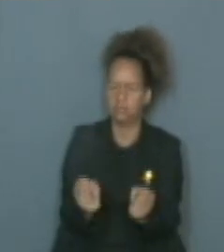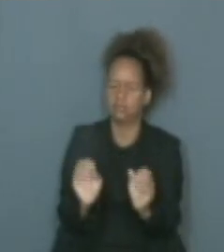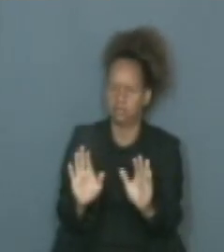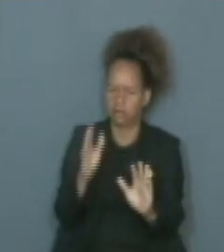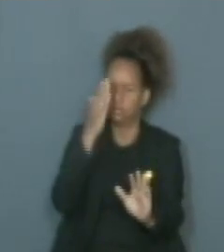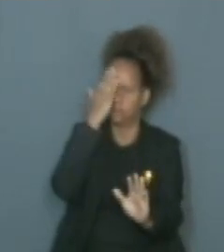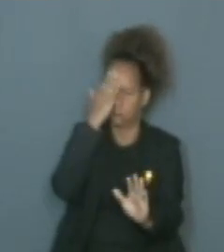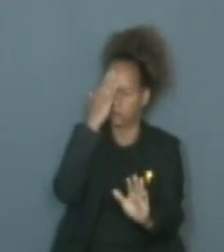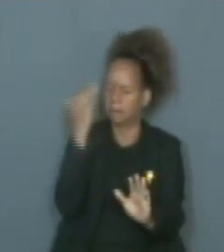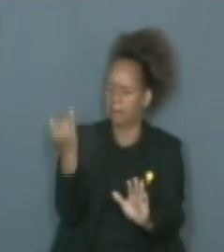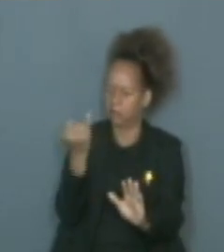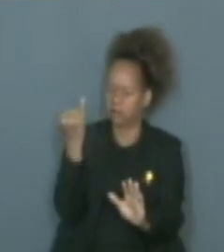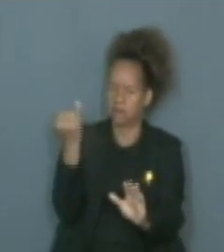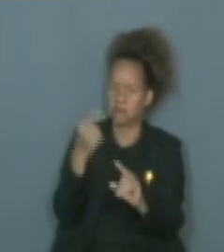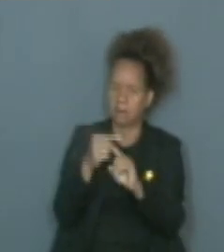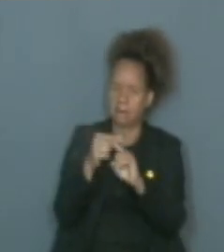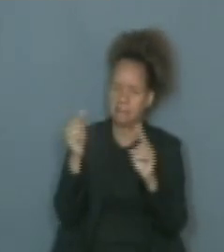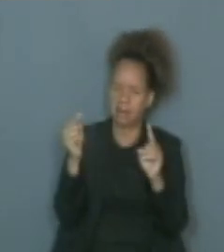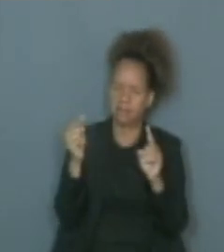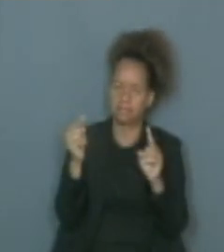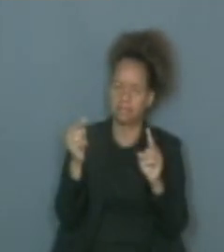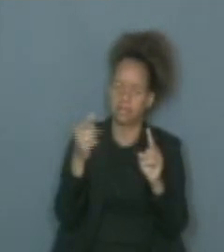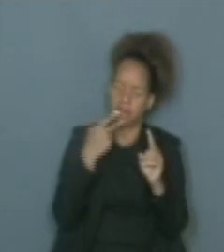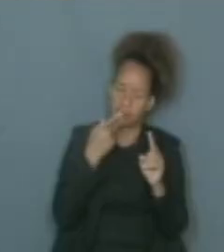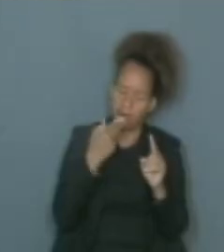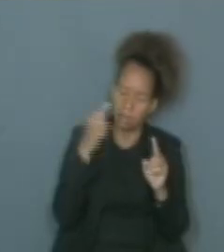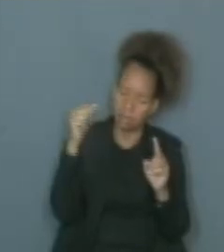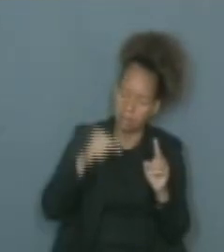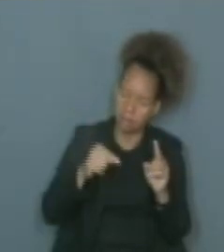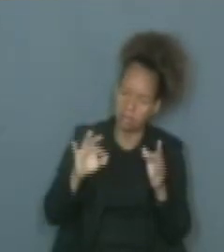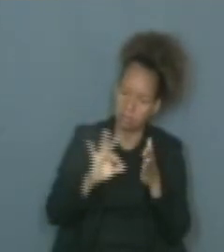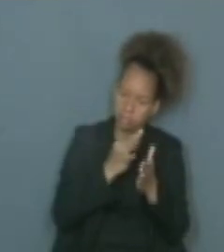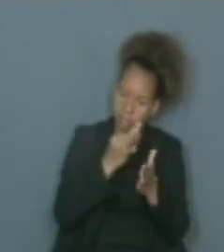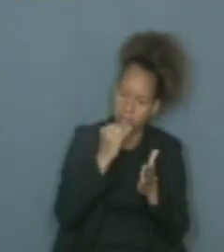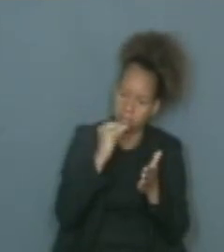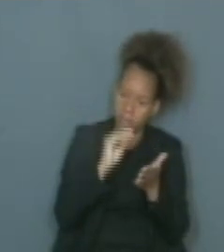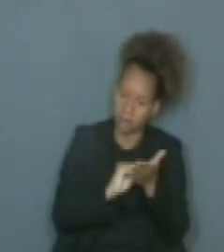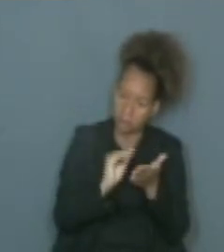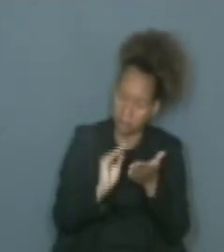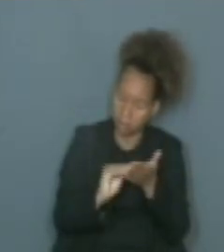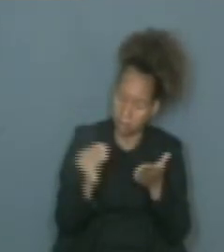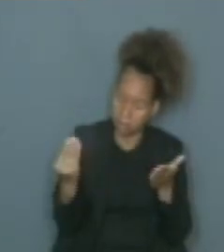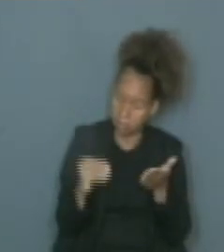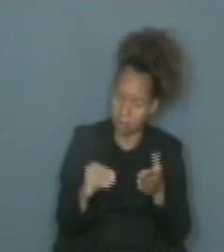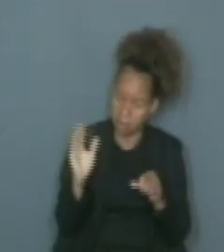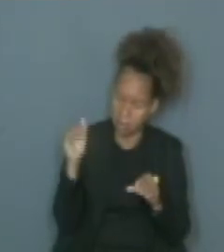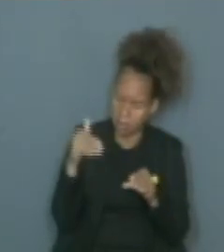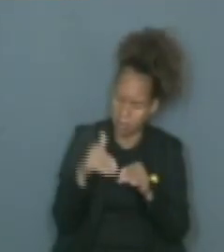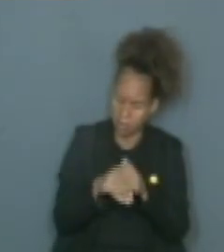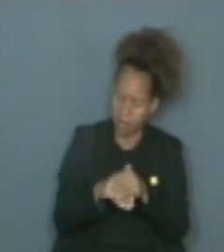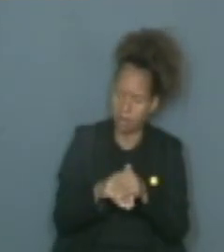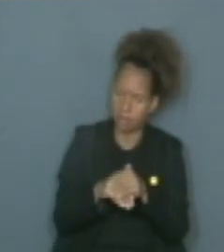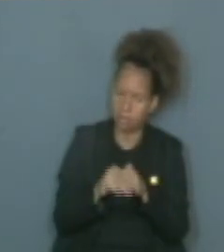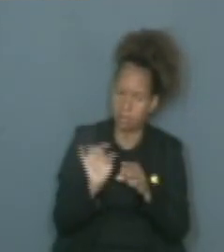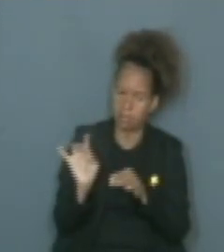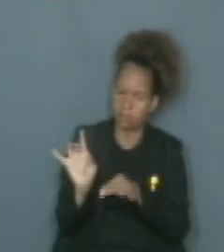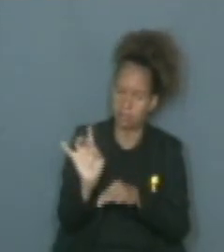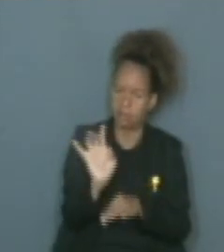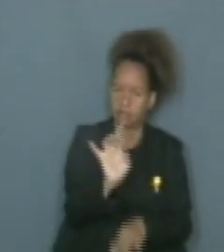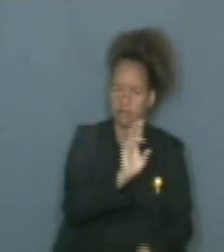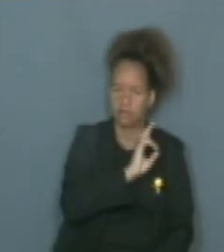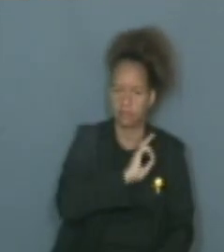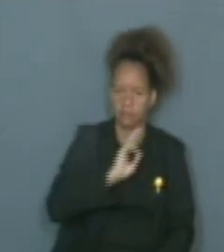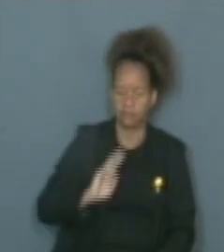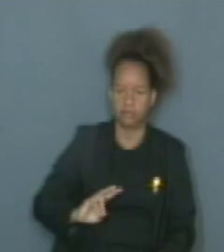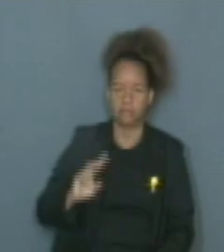entendo a importância, mas fazendo um registro, mais uma vez, que muitos dos votos proferidos por cada vereador, por